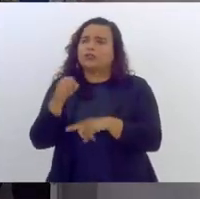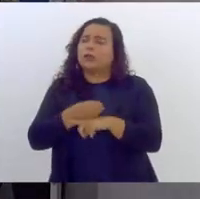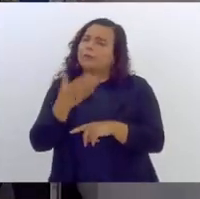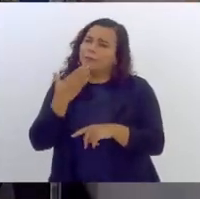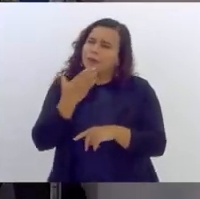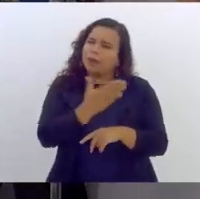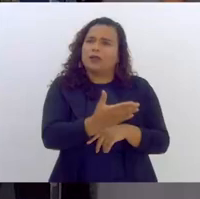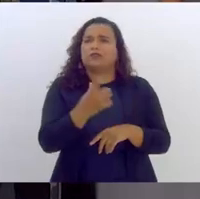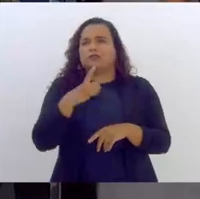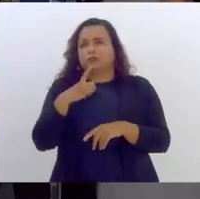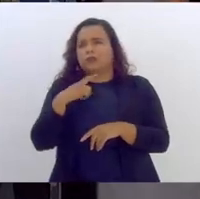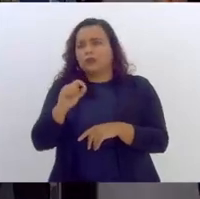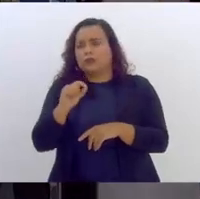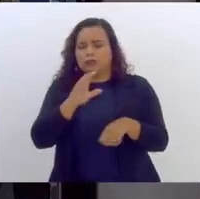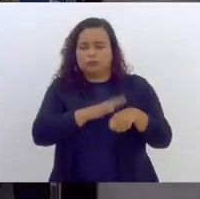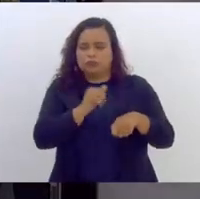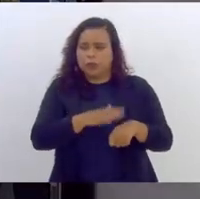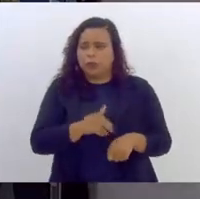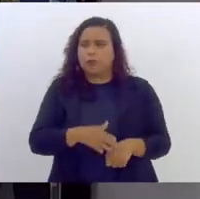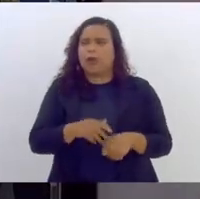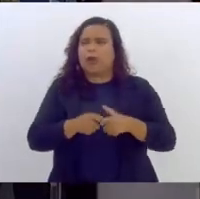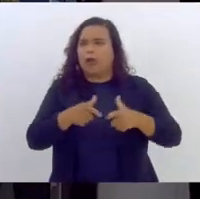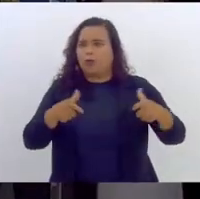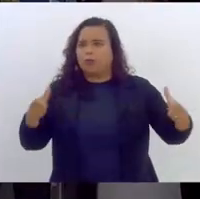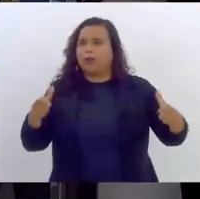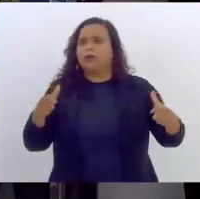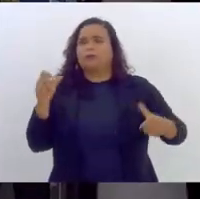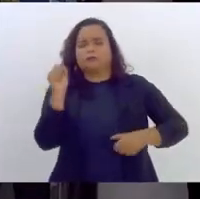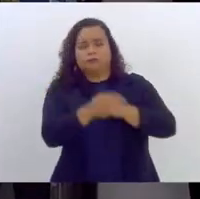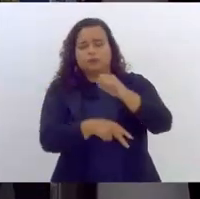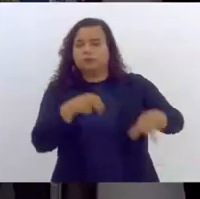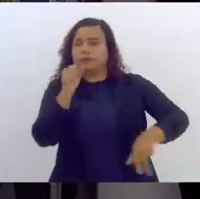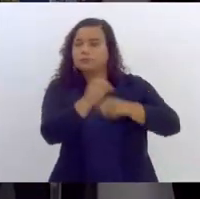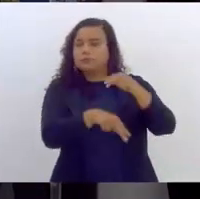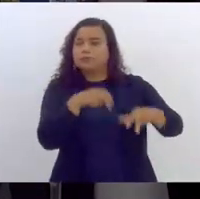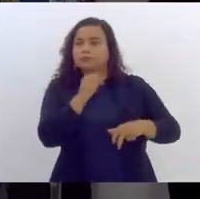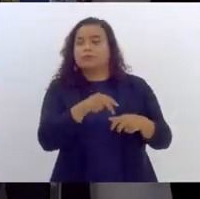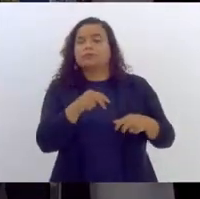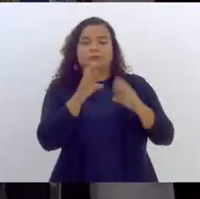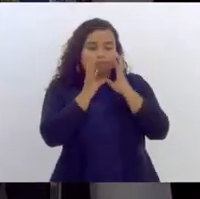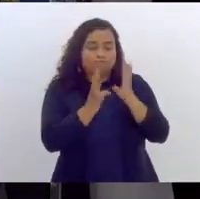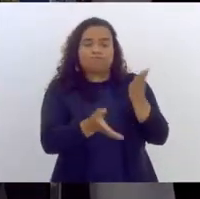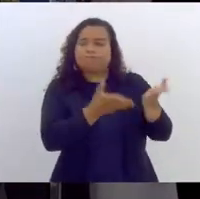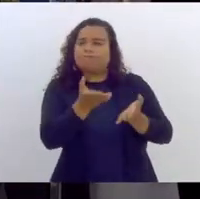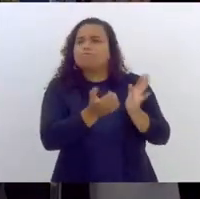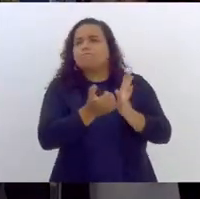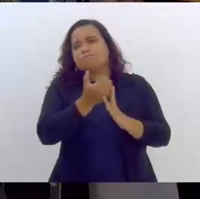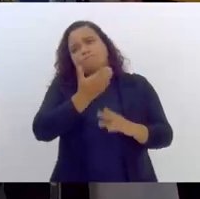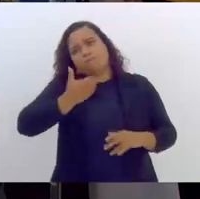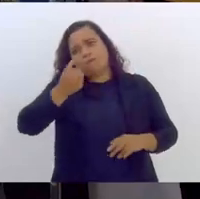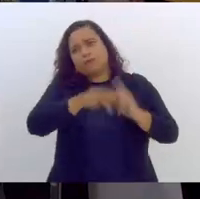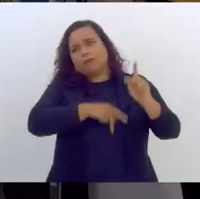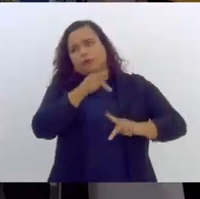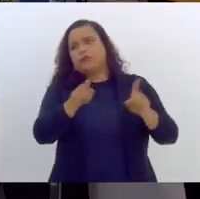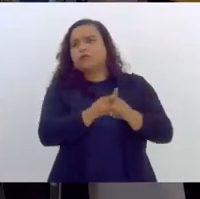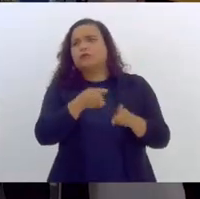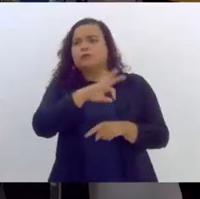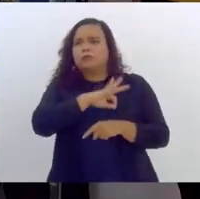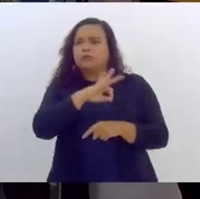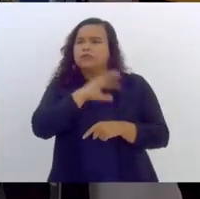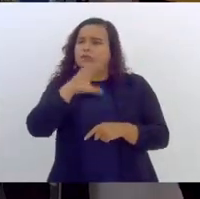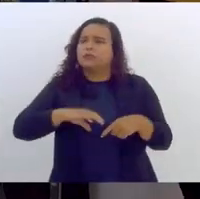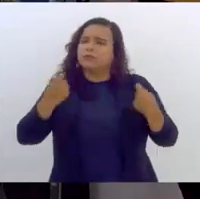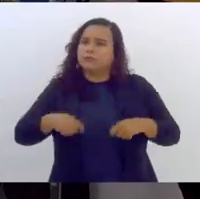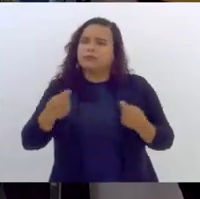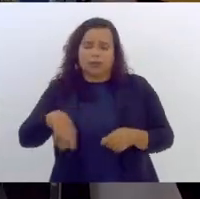por essa convocação Esse aumento do efetivo para uma melhor prestação de serviço a polícia civil precisa os colegas estão